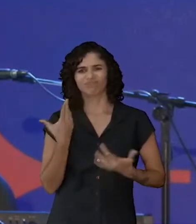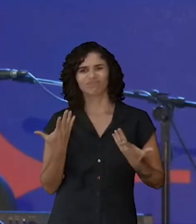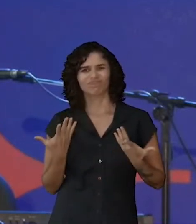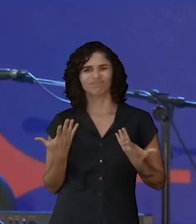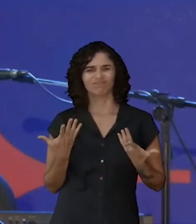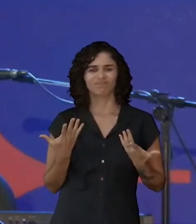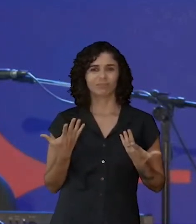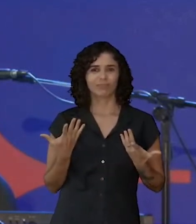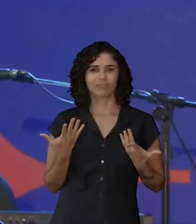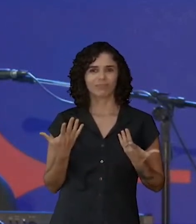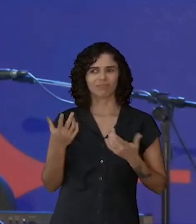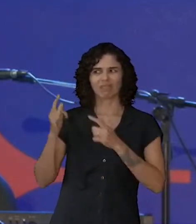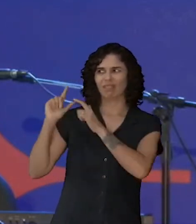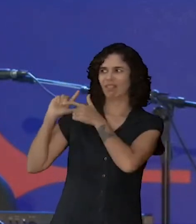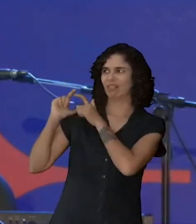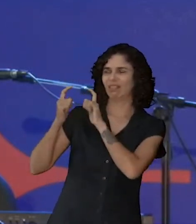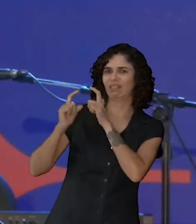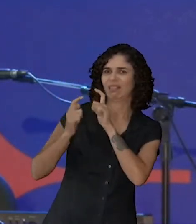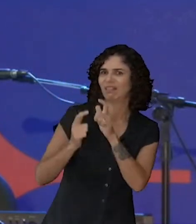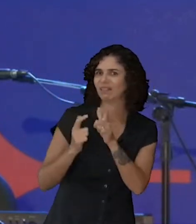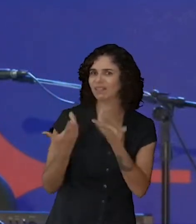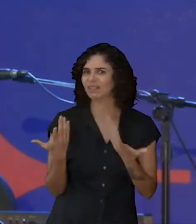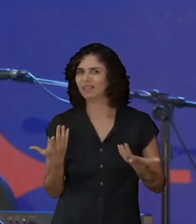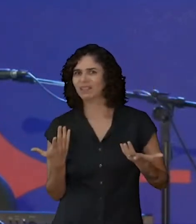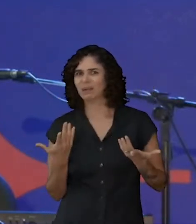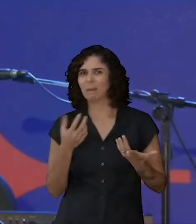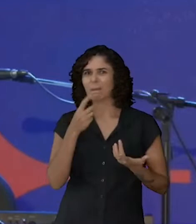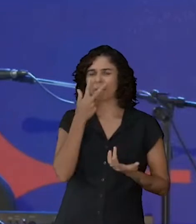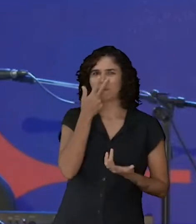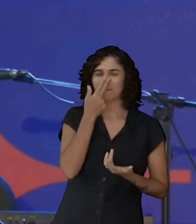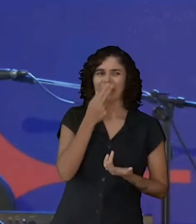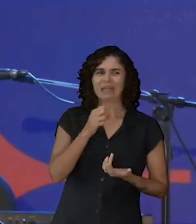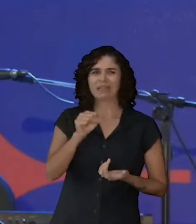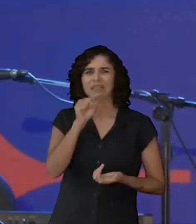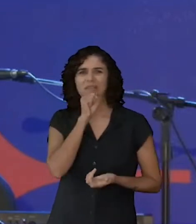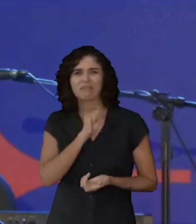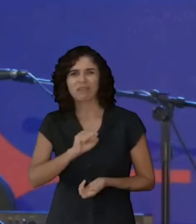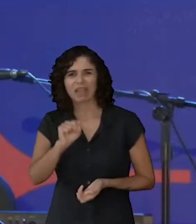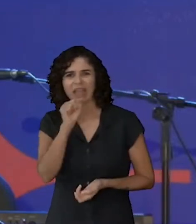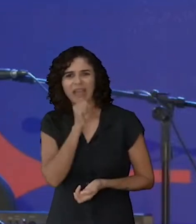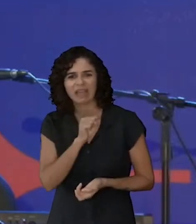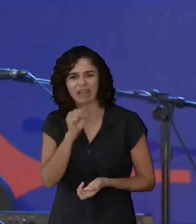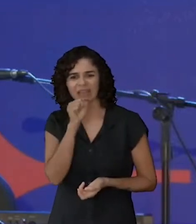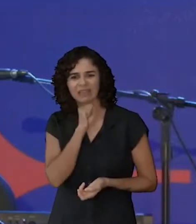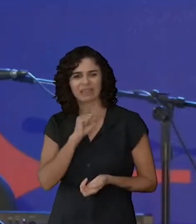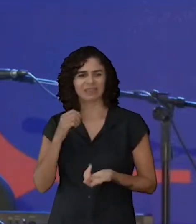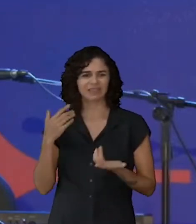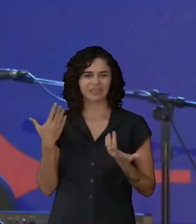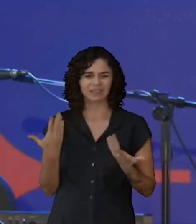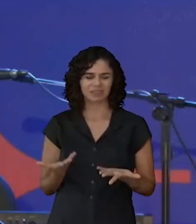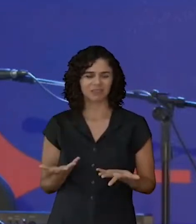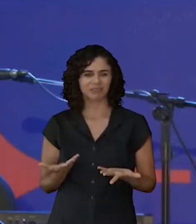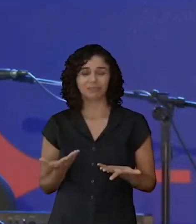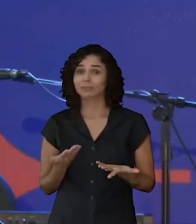tão antiquada que pareça que saiu de um túmulo do cemitério.